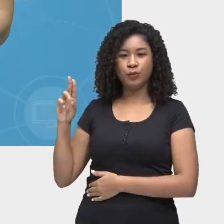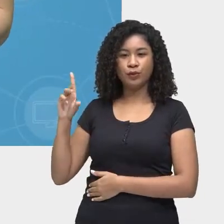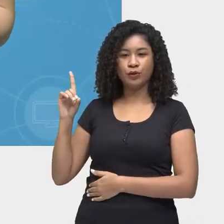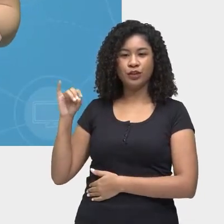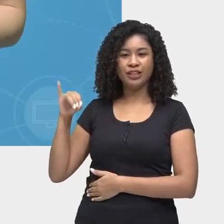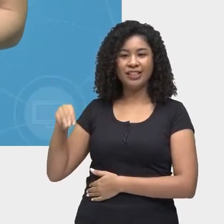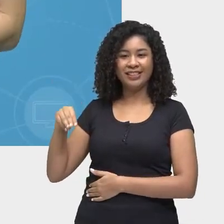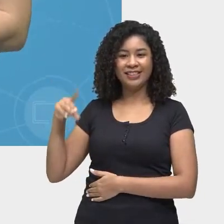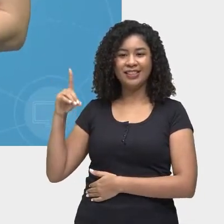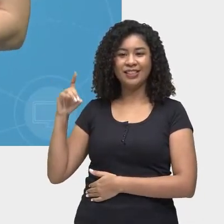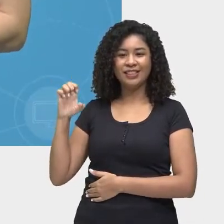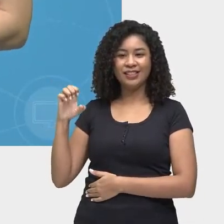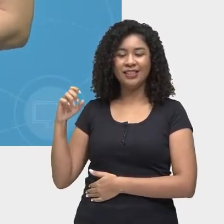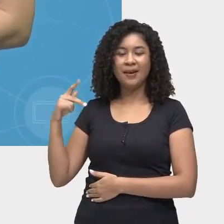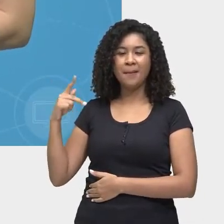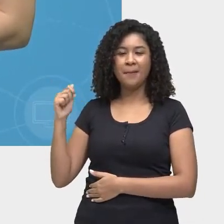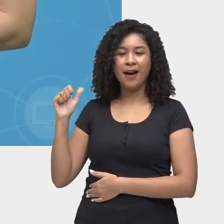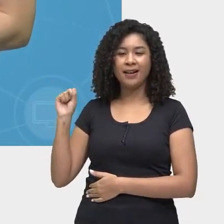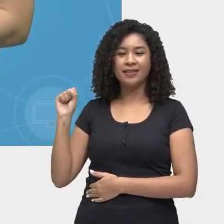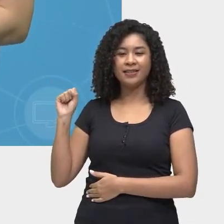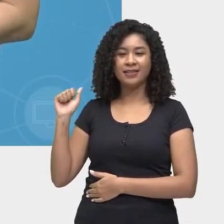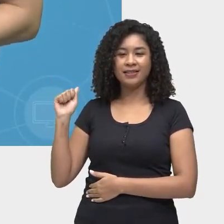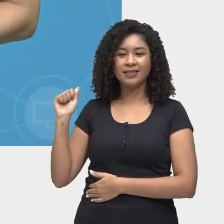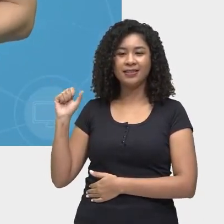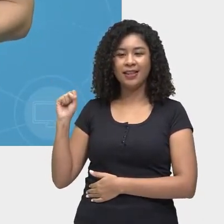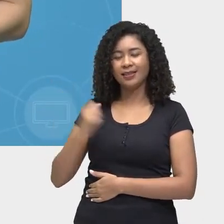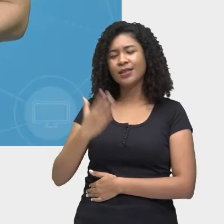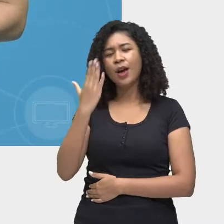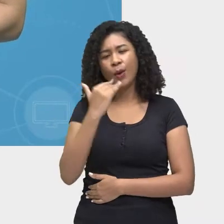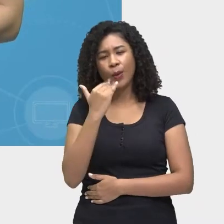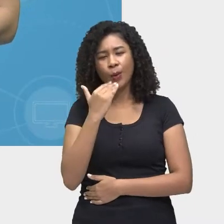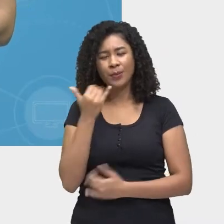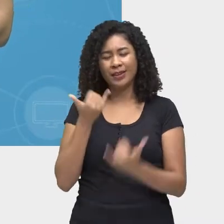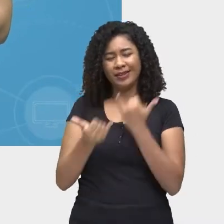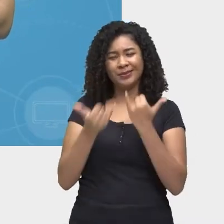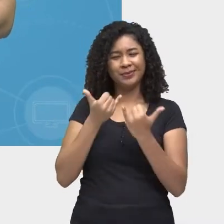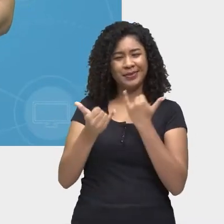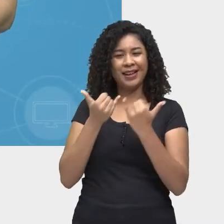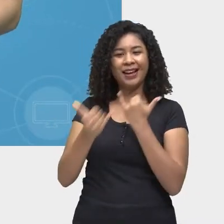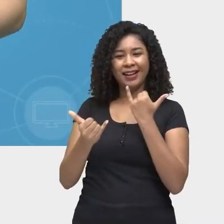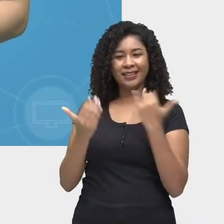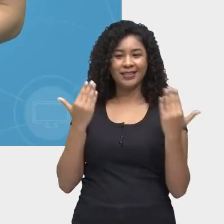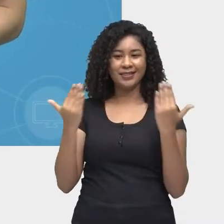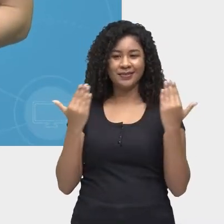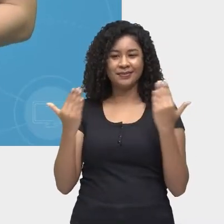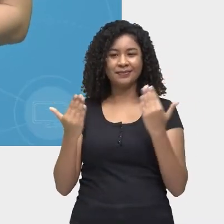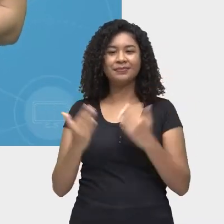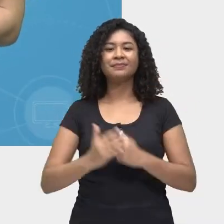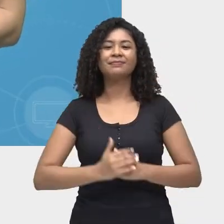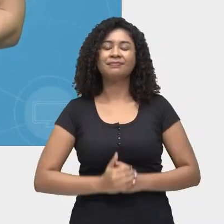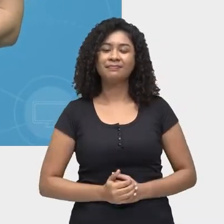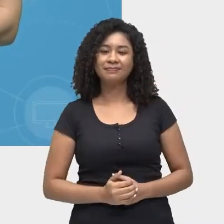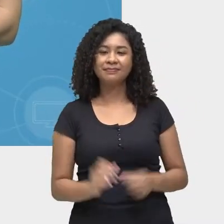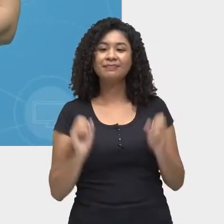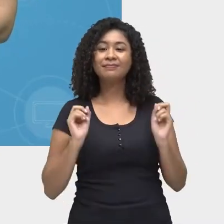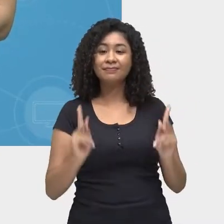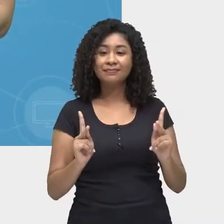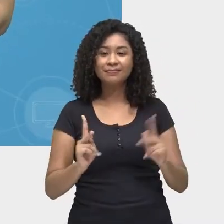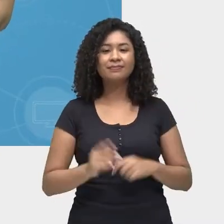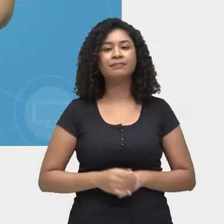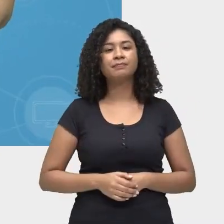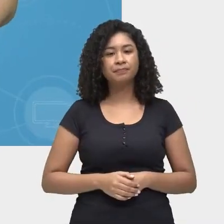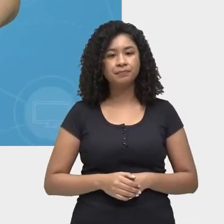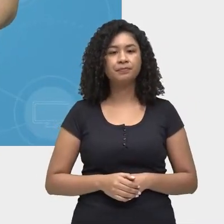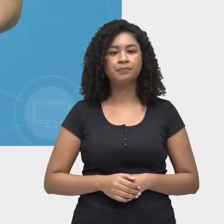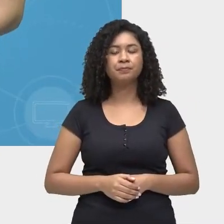essas cargas negativas, por esses elétrons ao redor, certo? Passamos aí o modelo de Thomson,